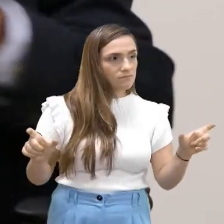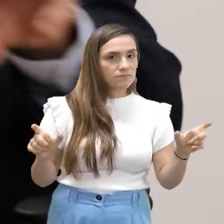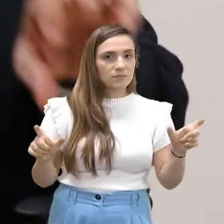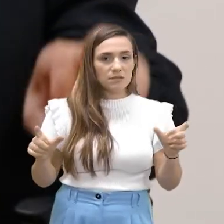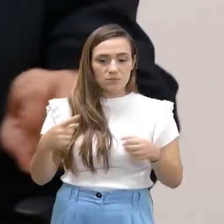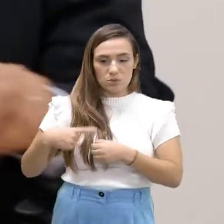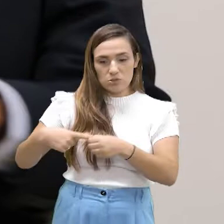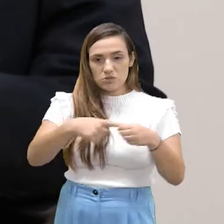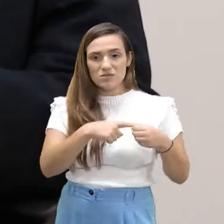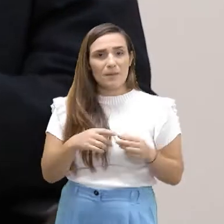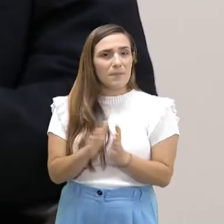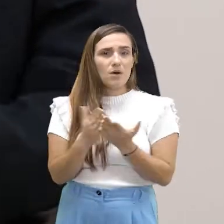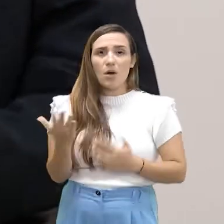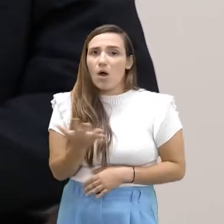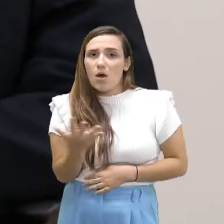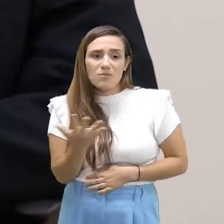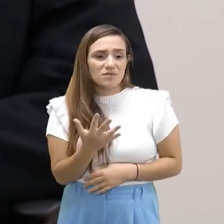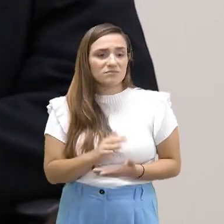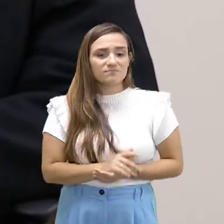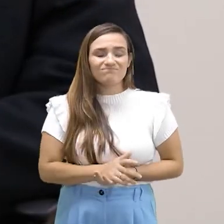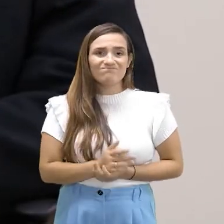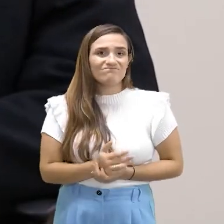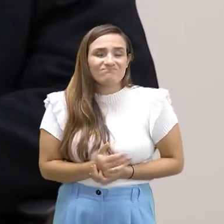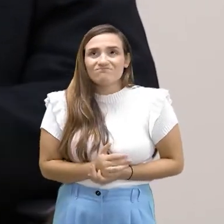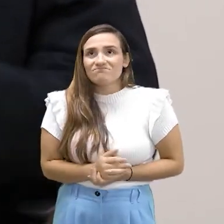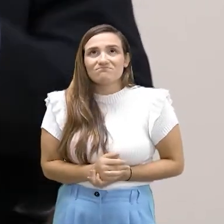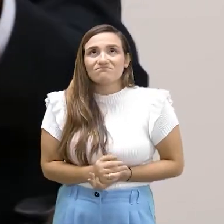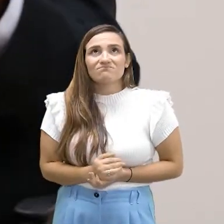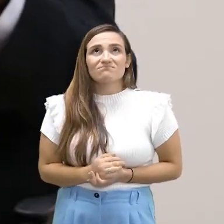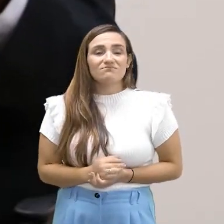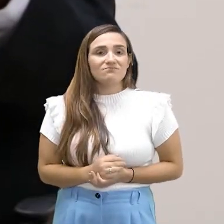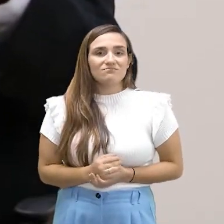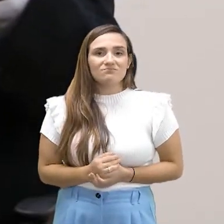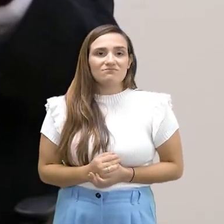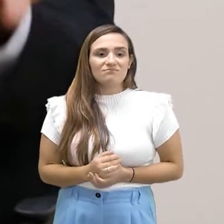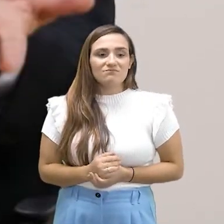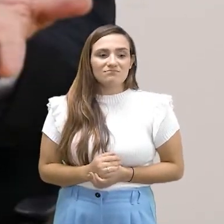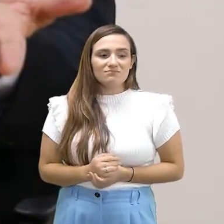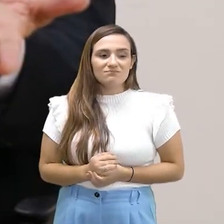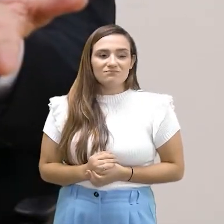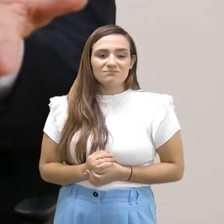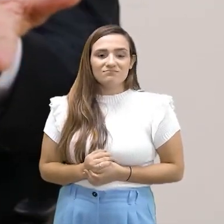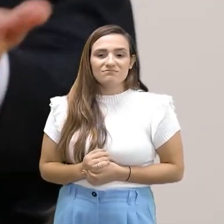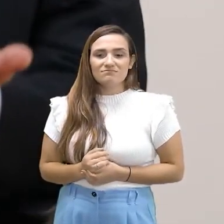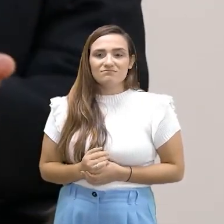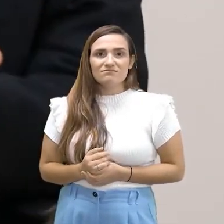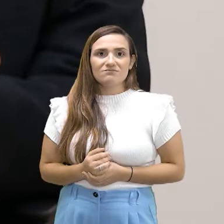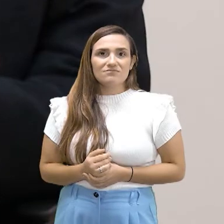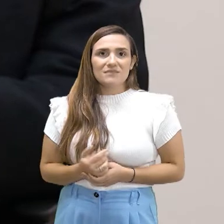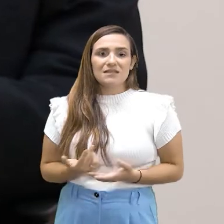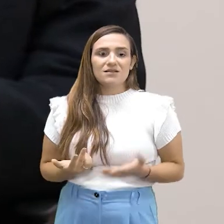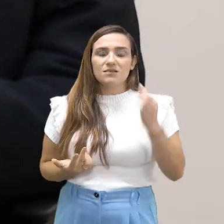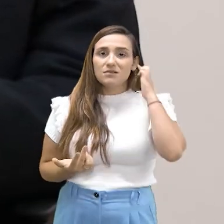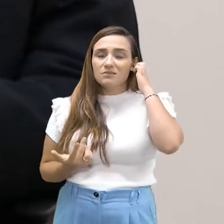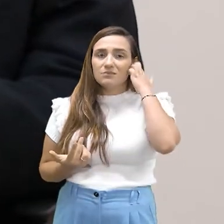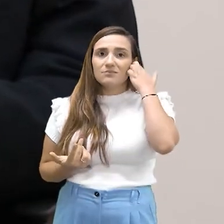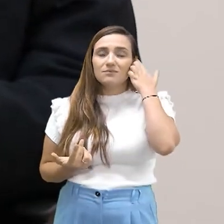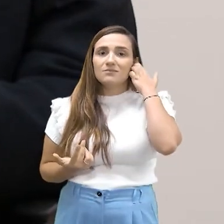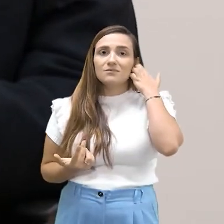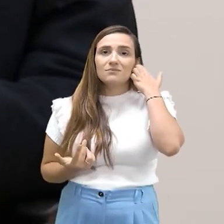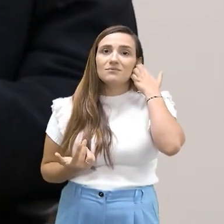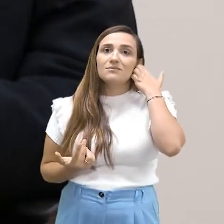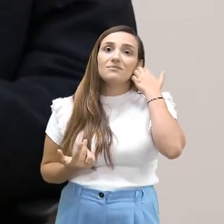determinados municípios tão carentes que dava a